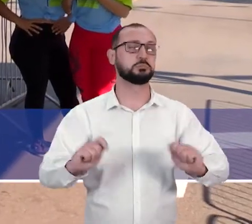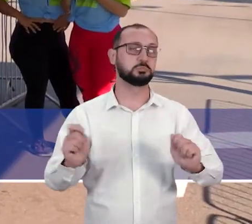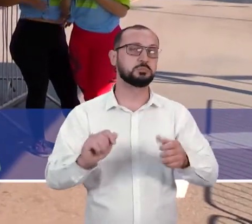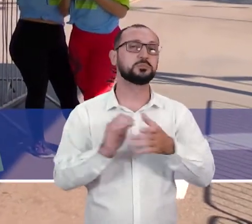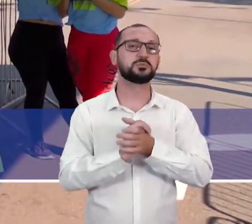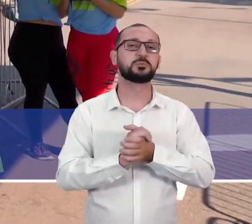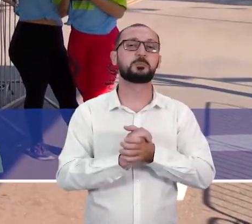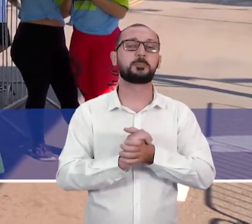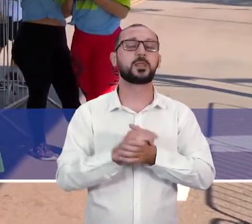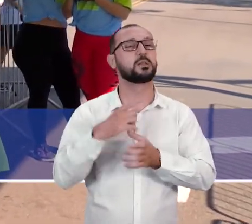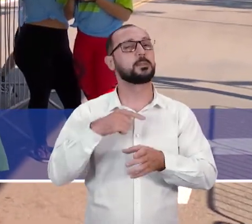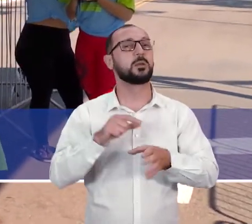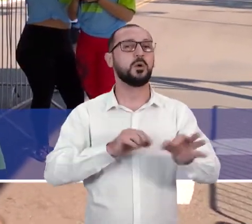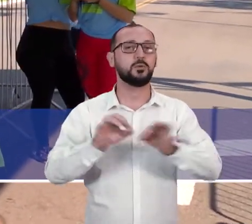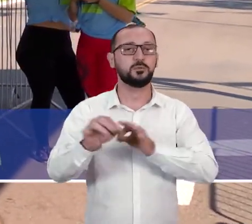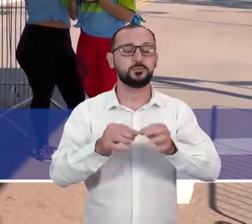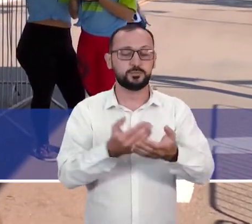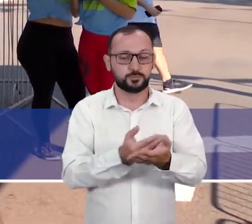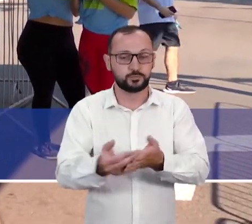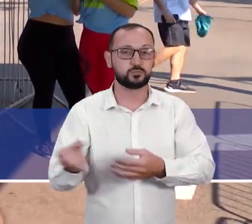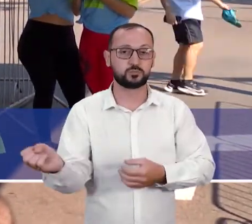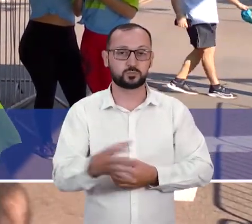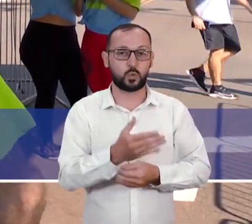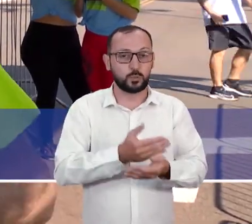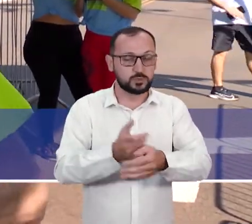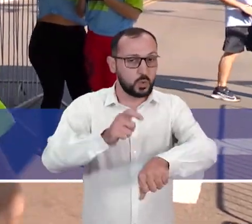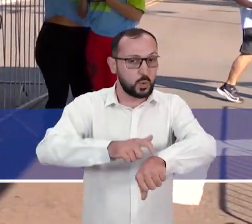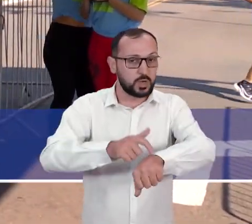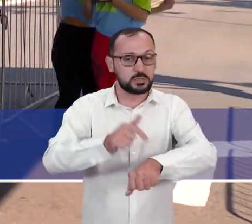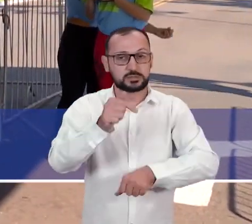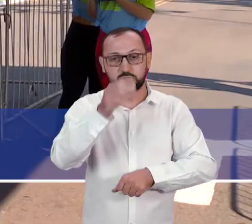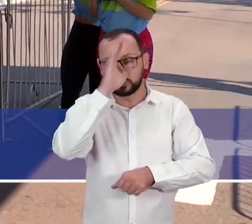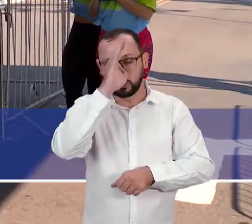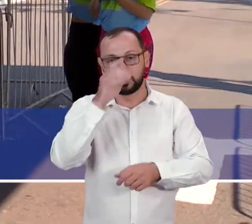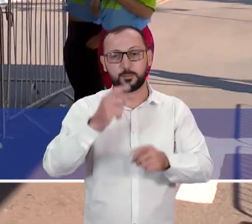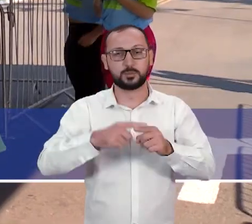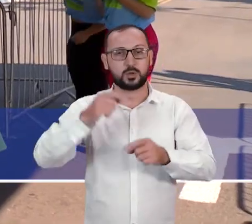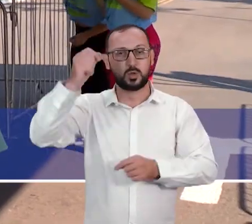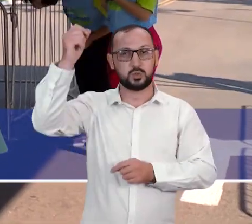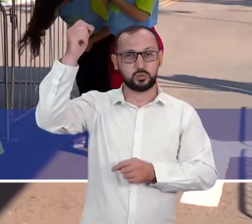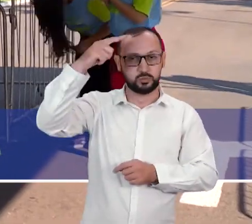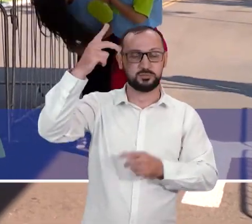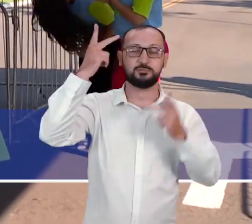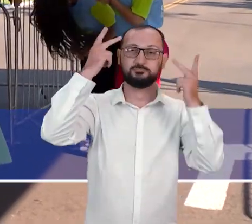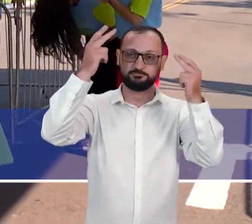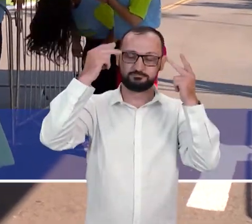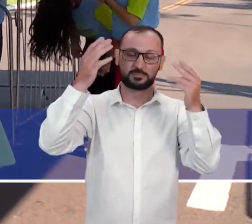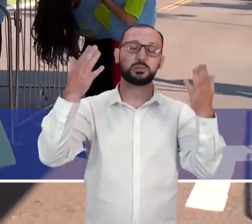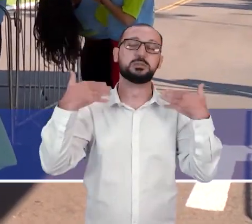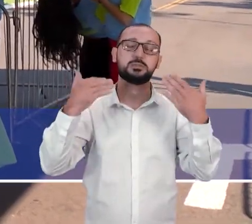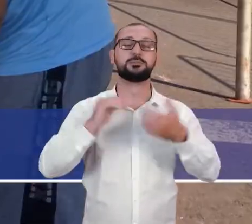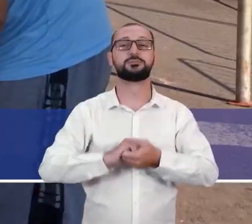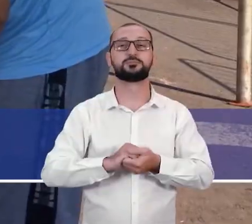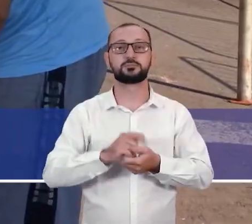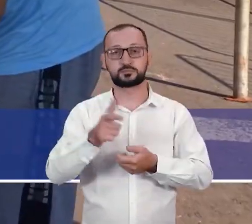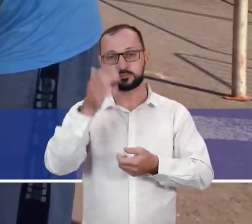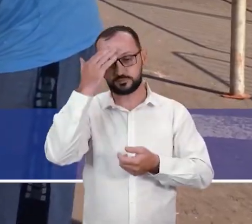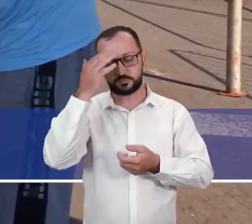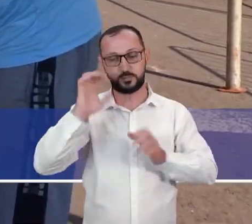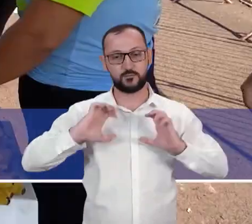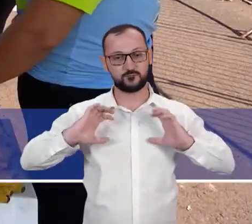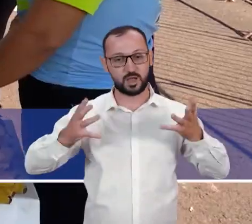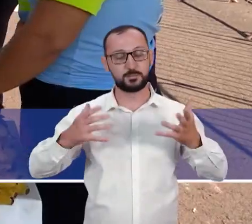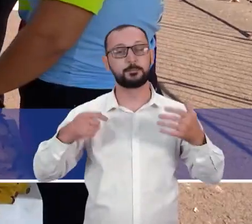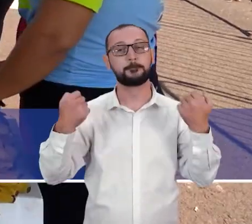vem, mas fizemos também uma inovação, começando 7 horas da manhã, até porque o sol está mais ameno. E sabe como